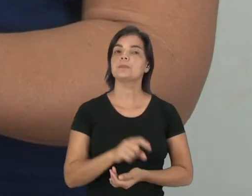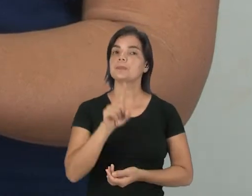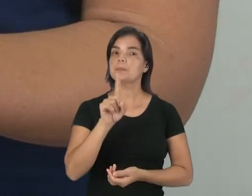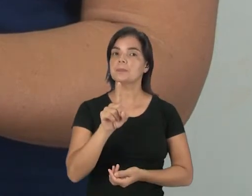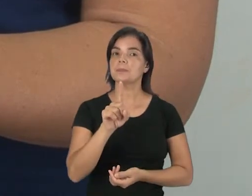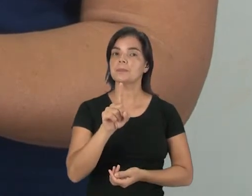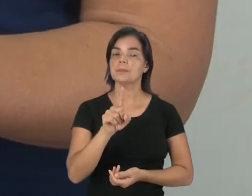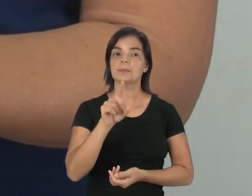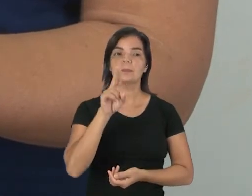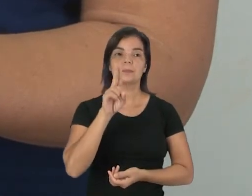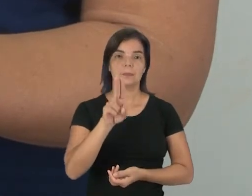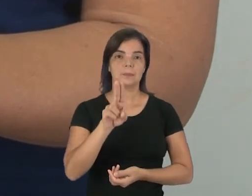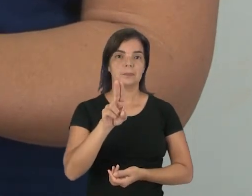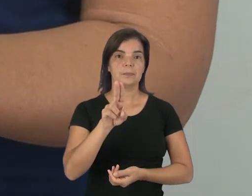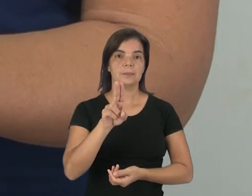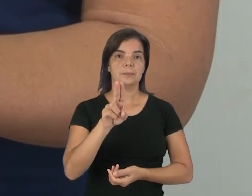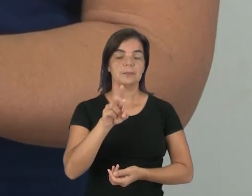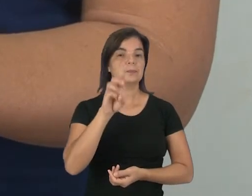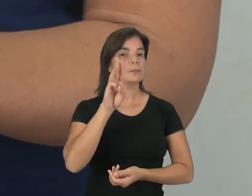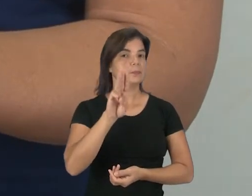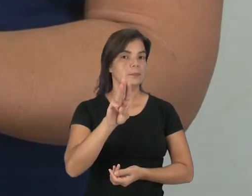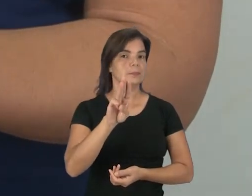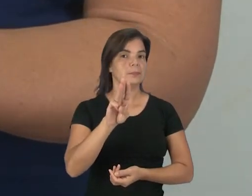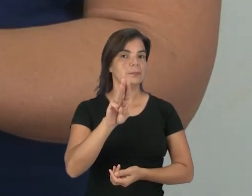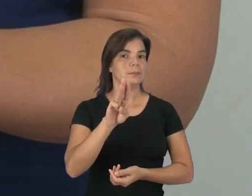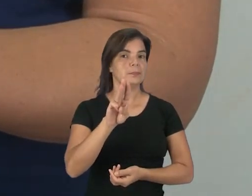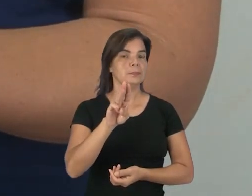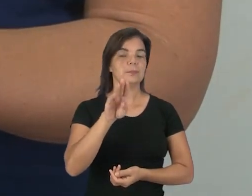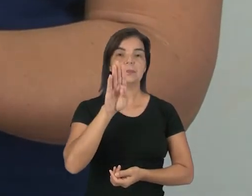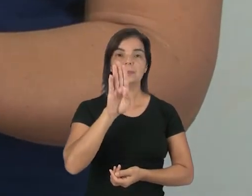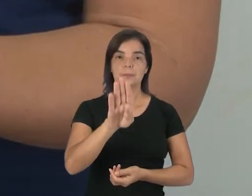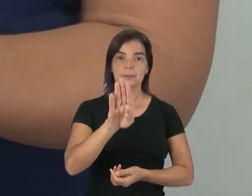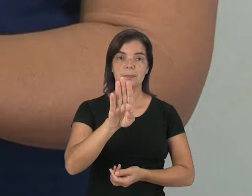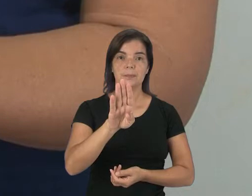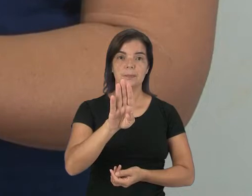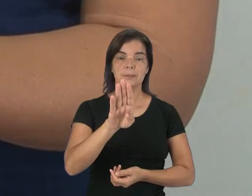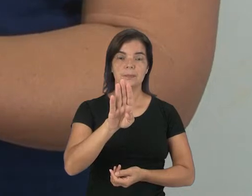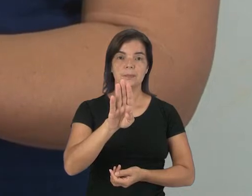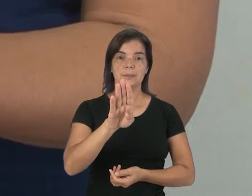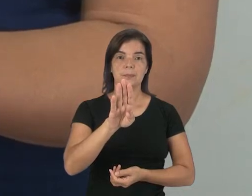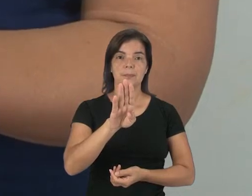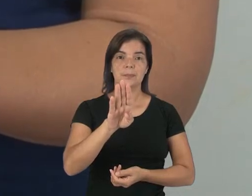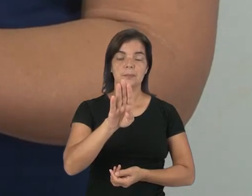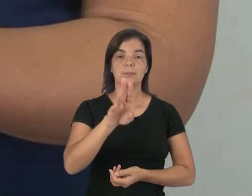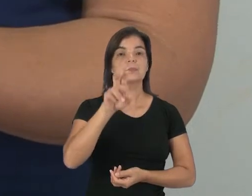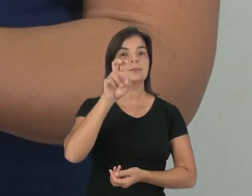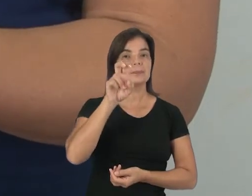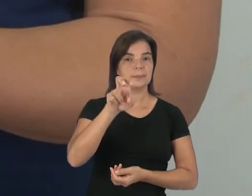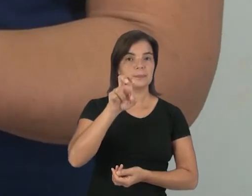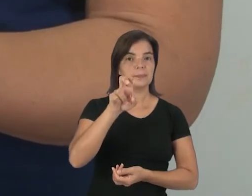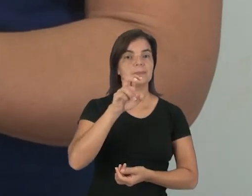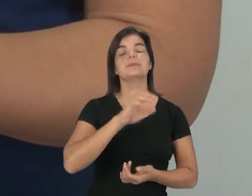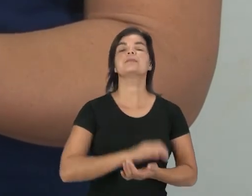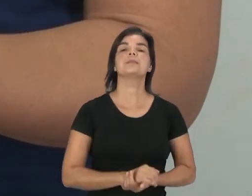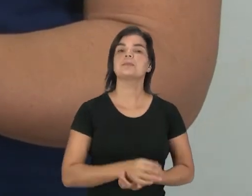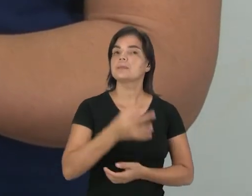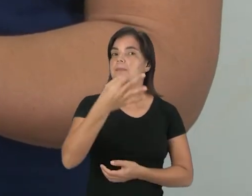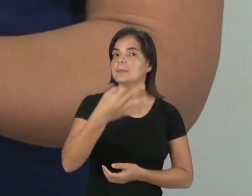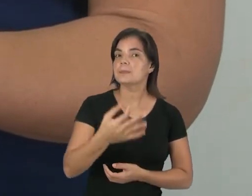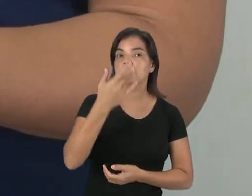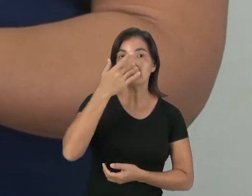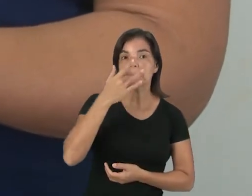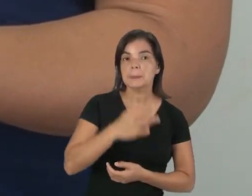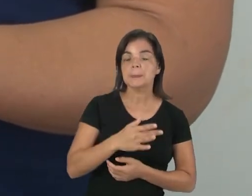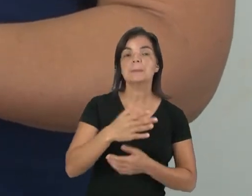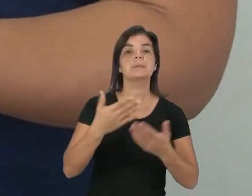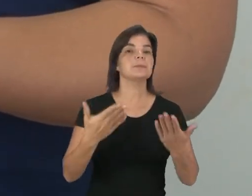1, 2, 3, 4, 5. Certo,